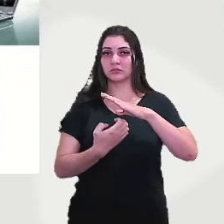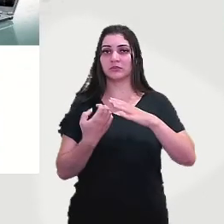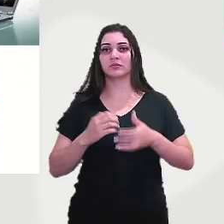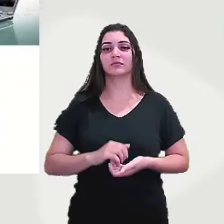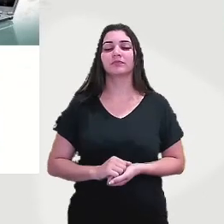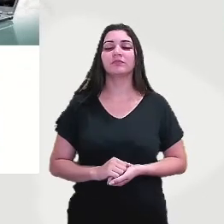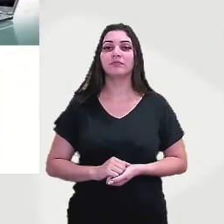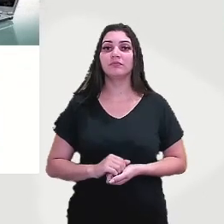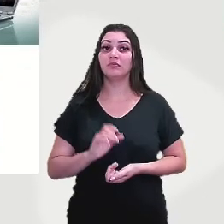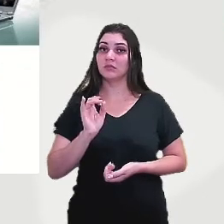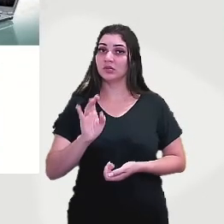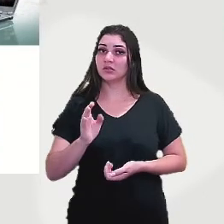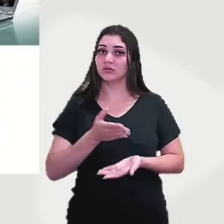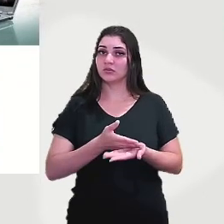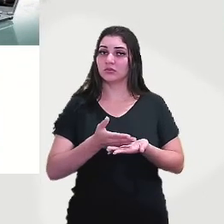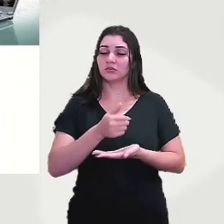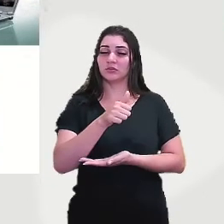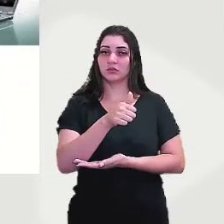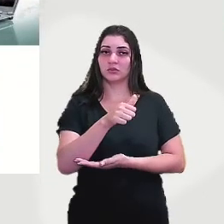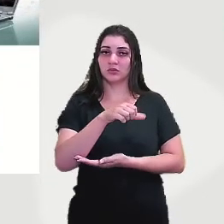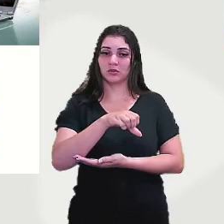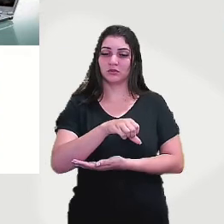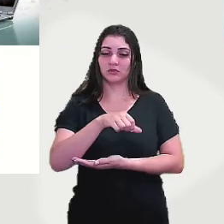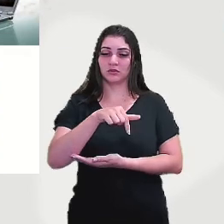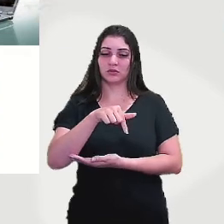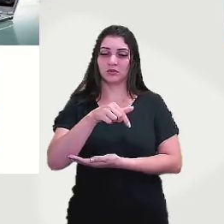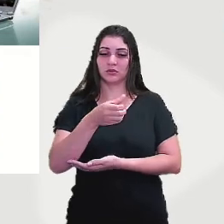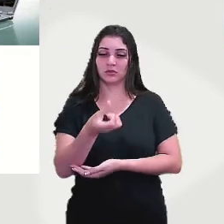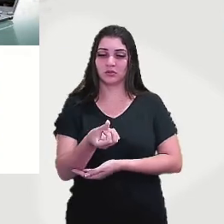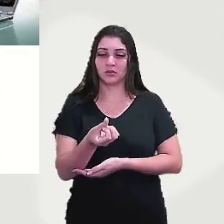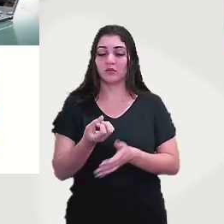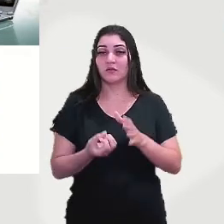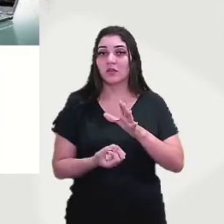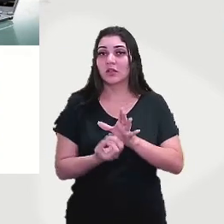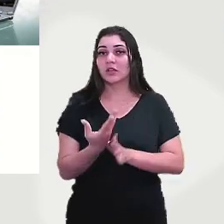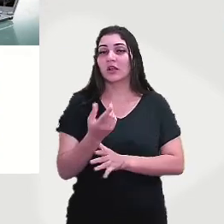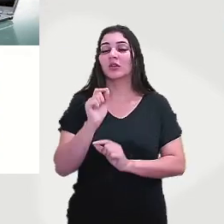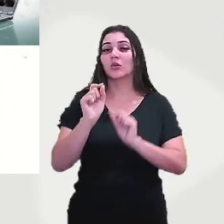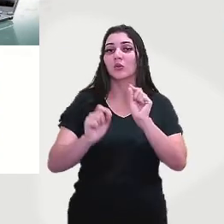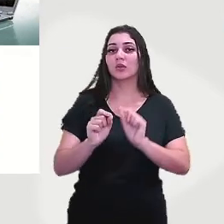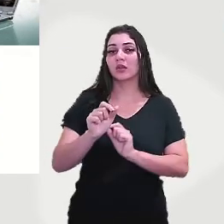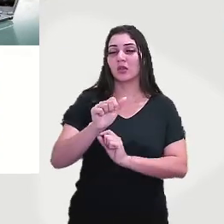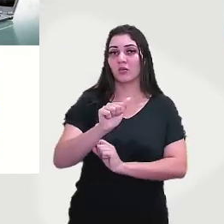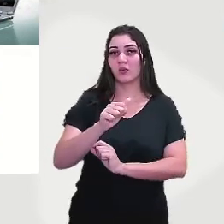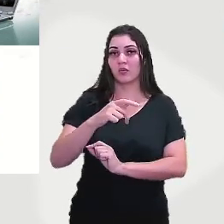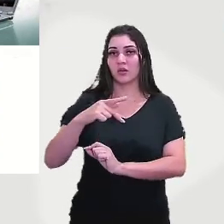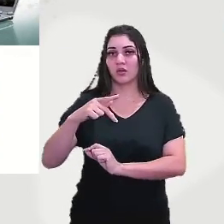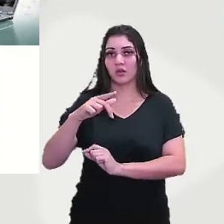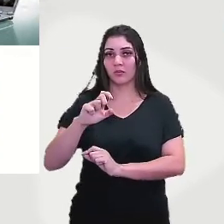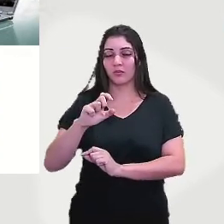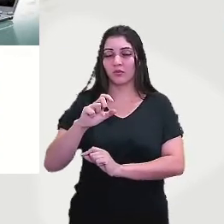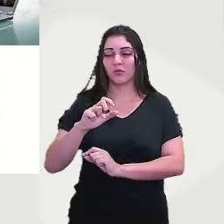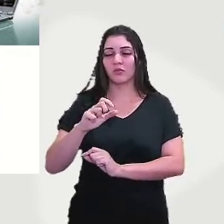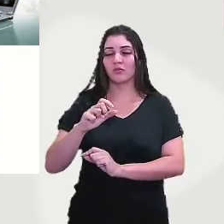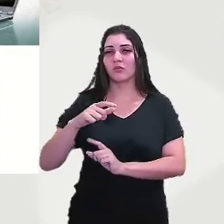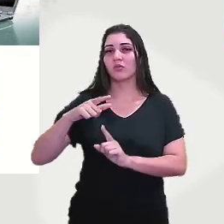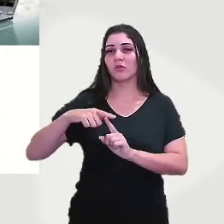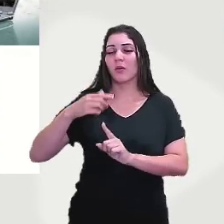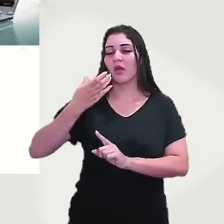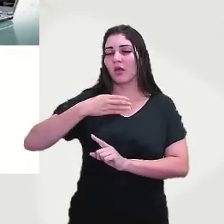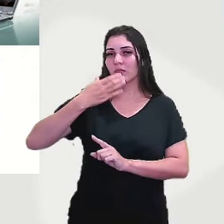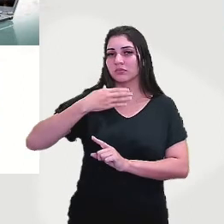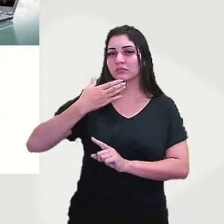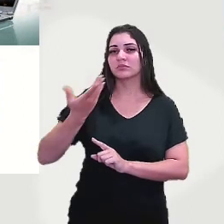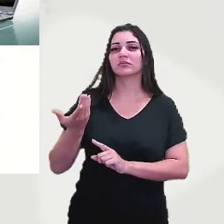Foi só a partir de 1976, com o lançamento do Apple I, que os computadores passaram a ser um artigo de uso pessoal.